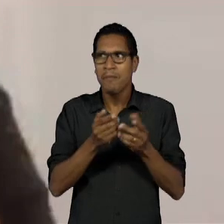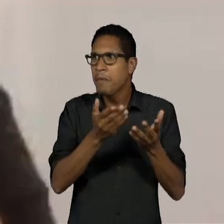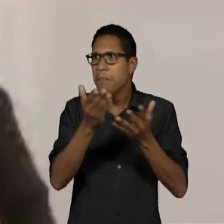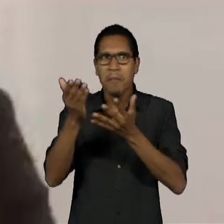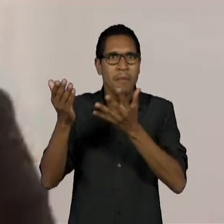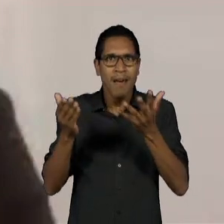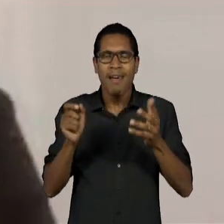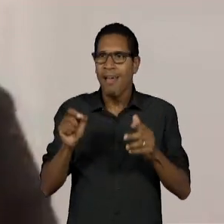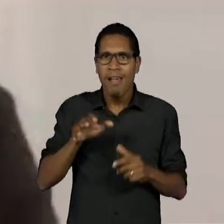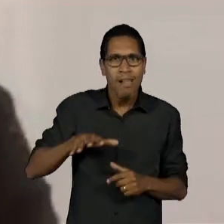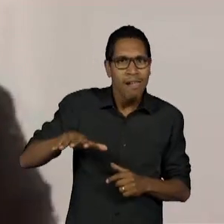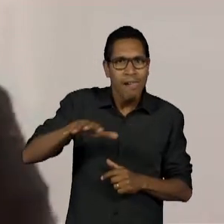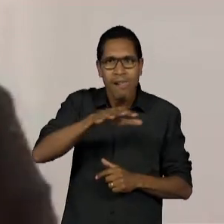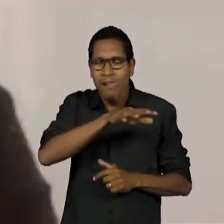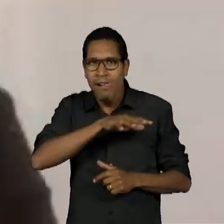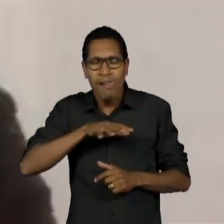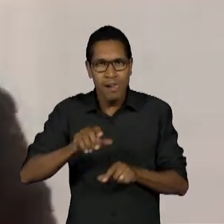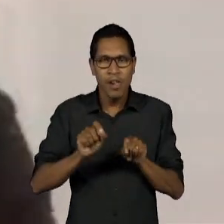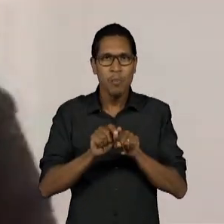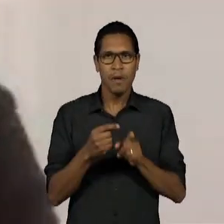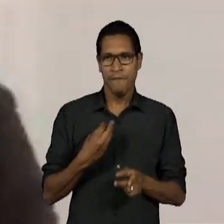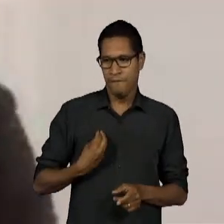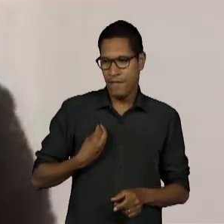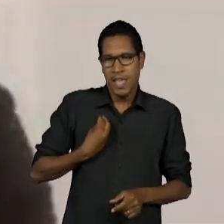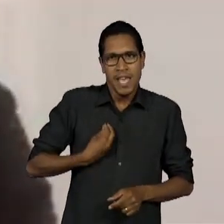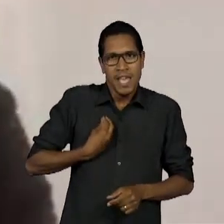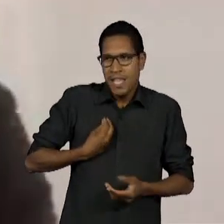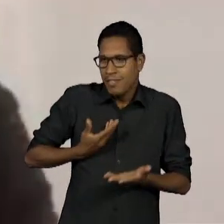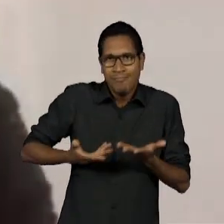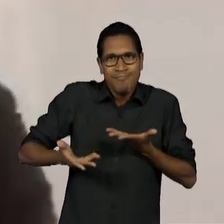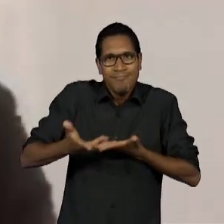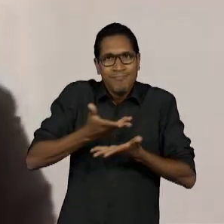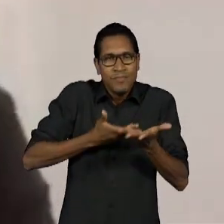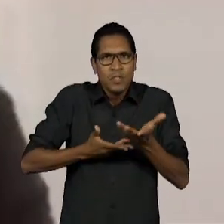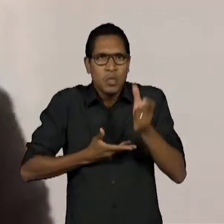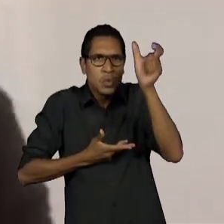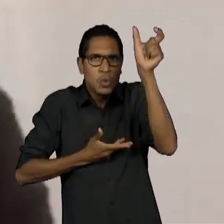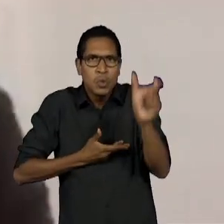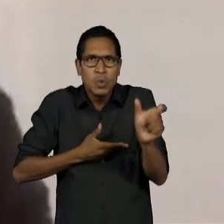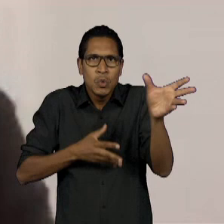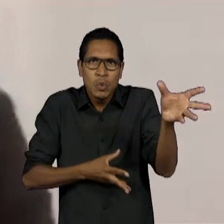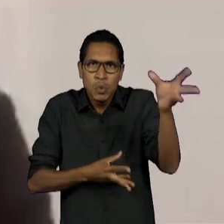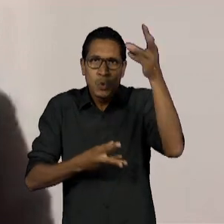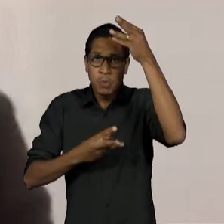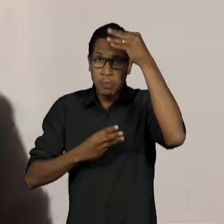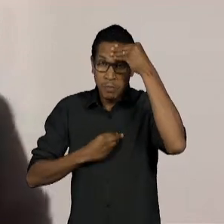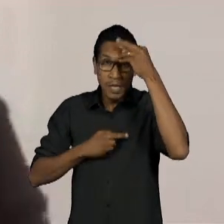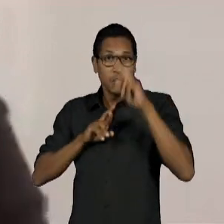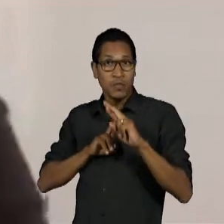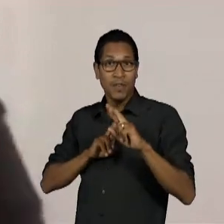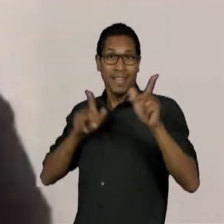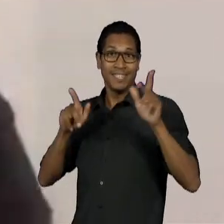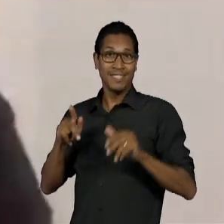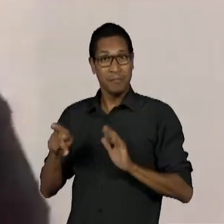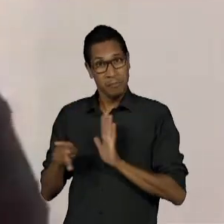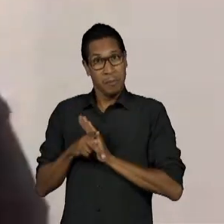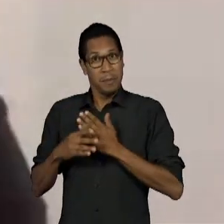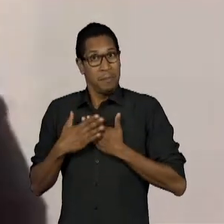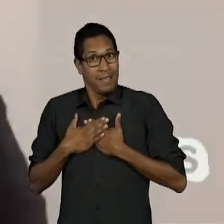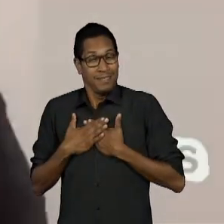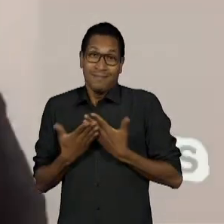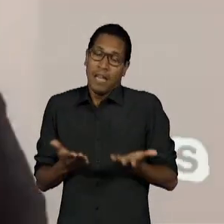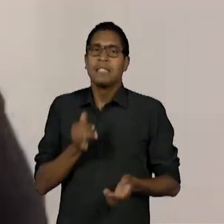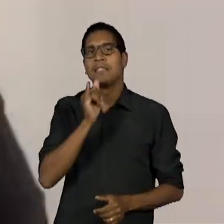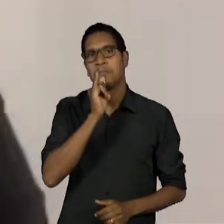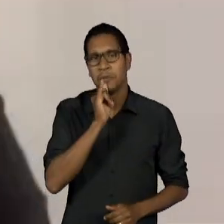da nossa maneira de vivenciar um outro ser que não sejamos nós. Por